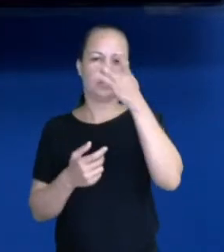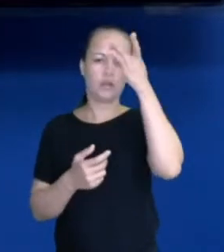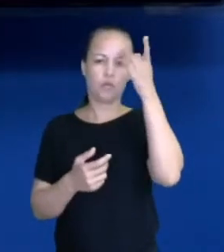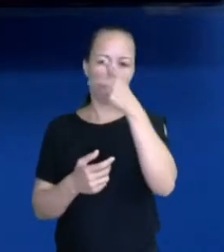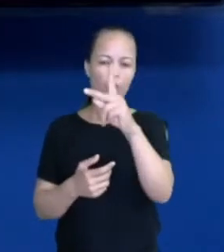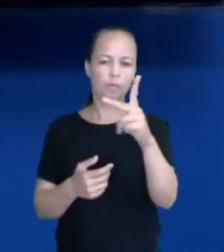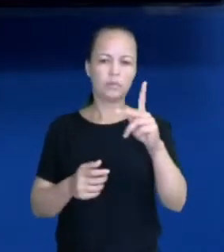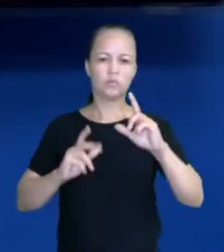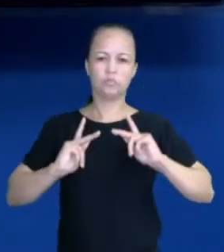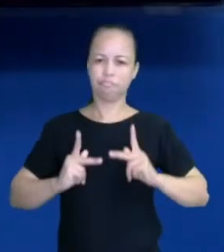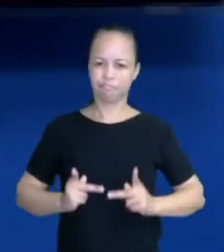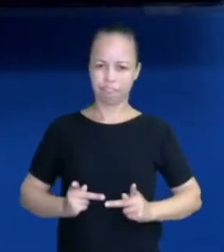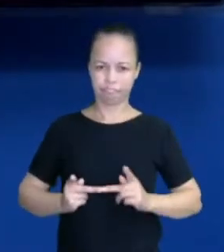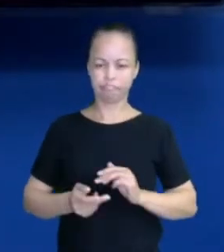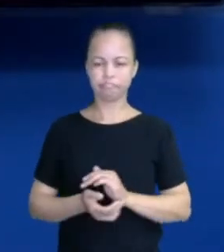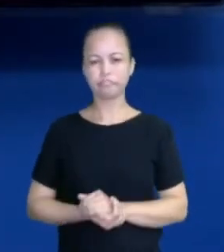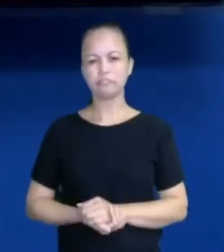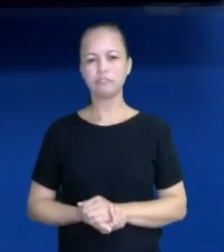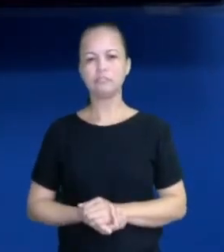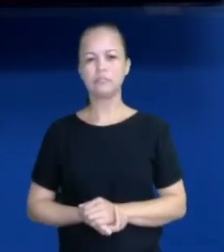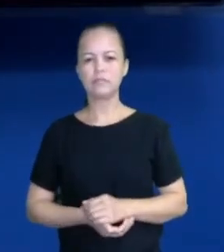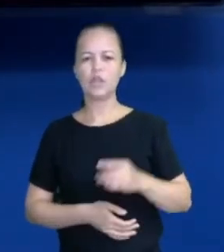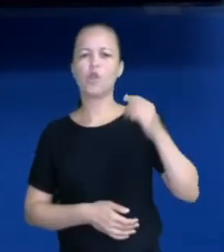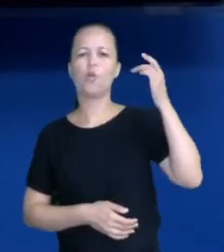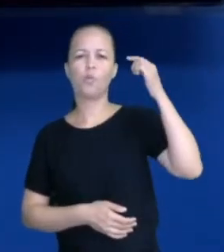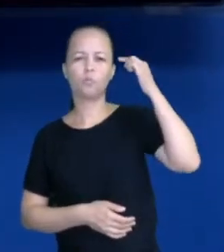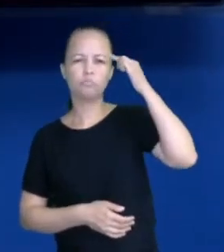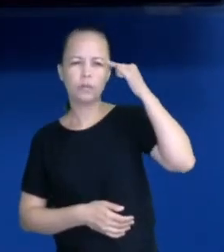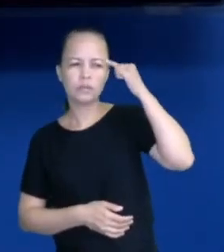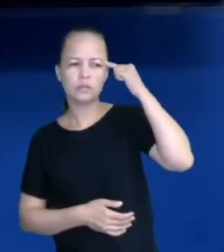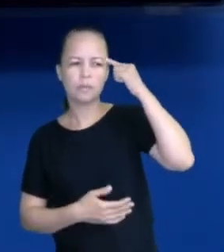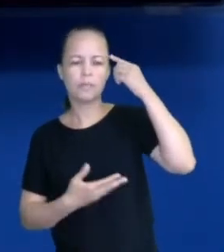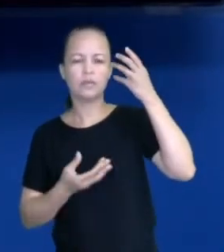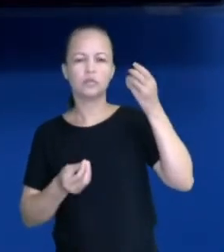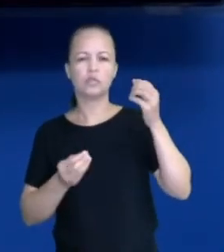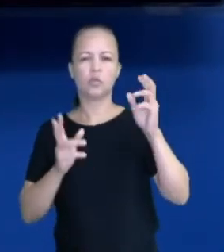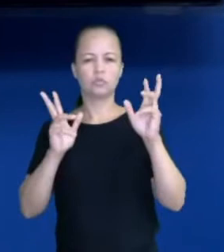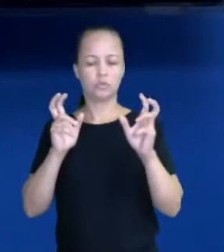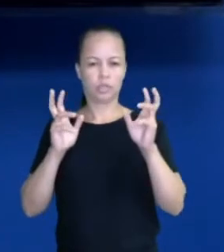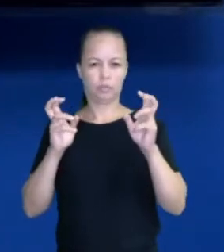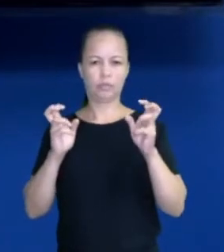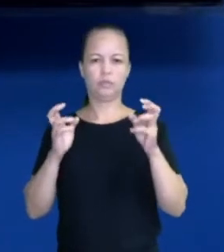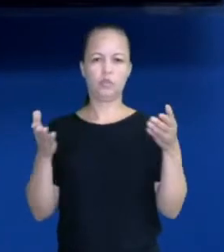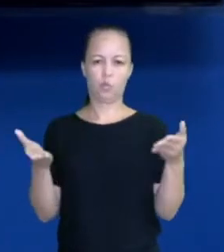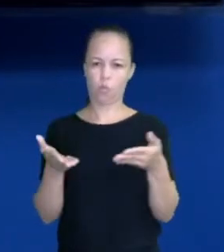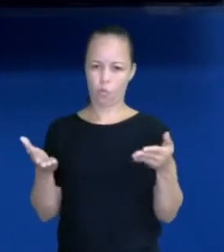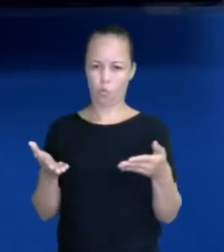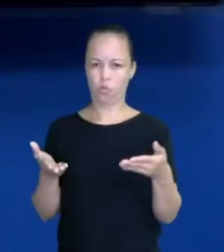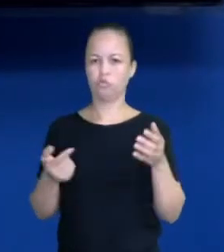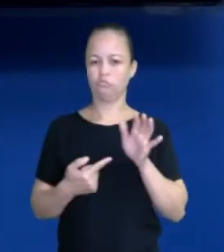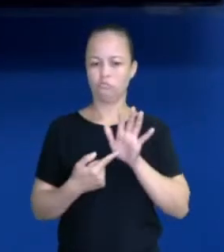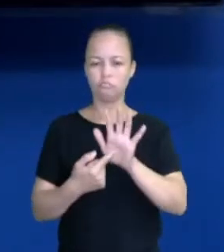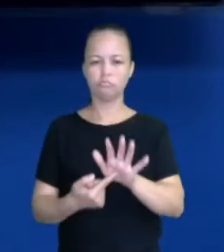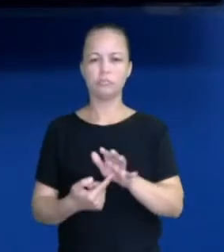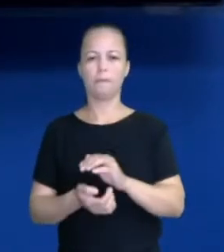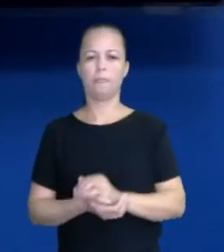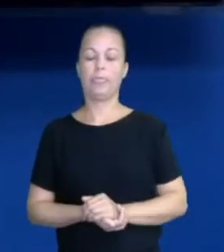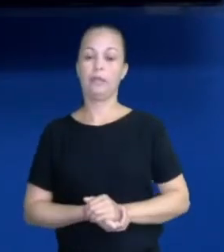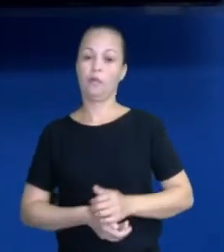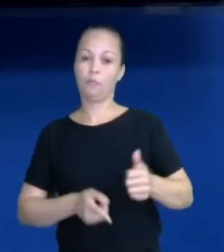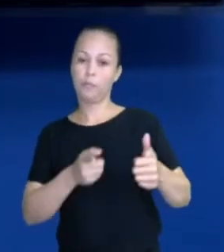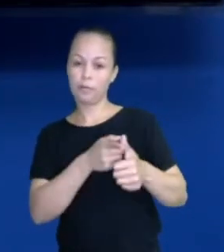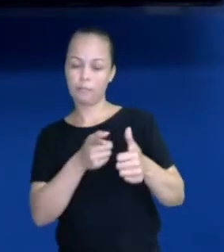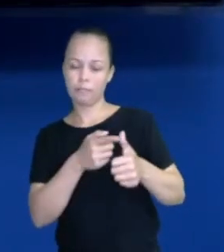humana? É uma reflexão que o nosso tema de hoje também traz. Então, o primeiro foi a liberdade